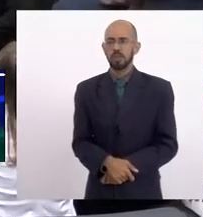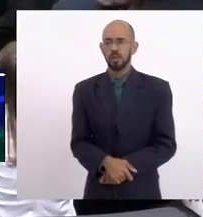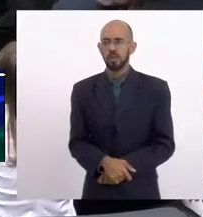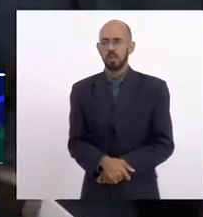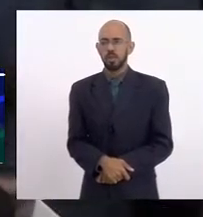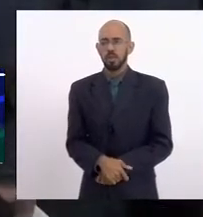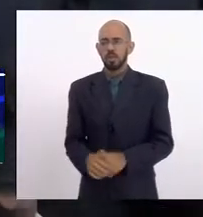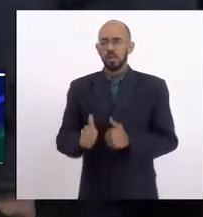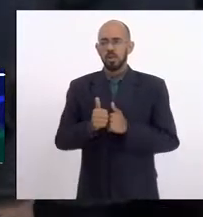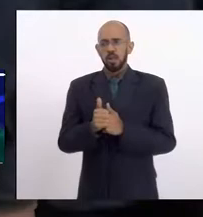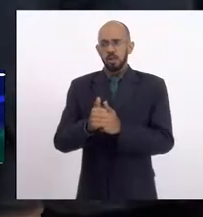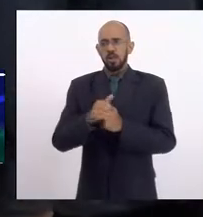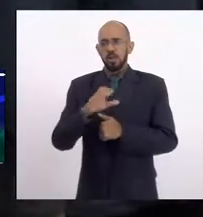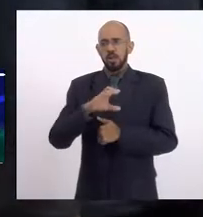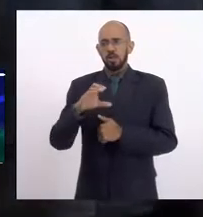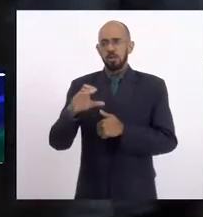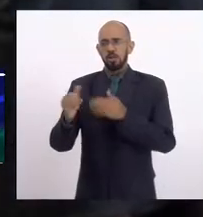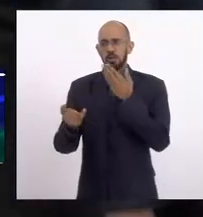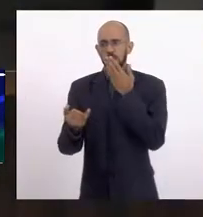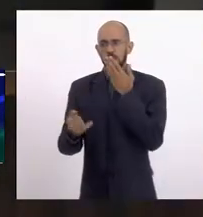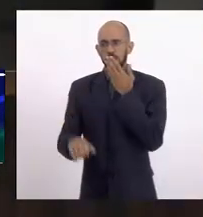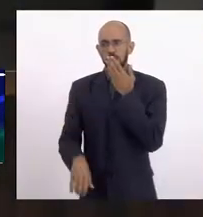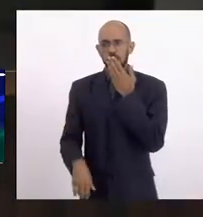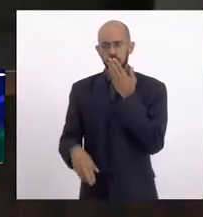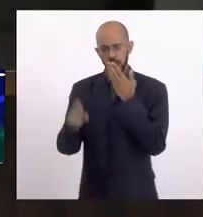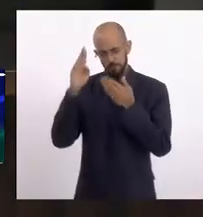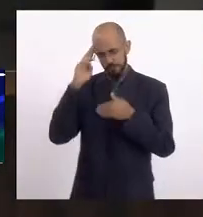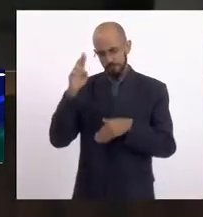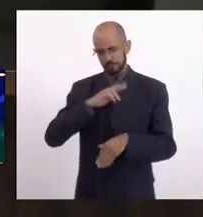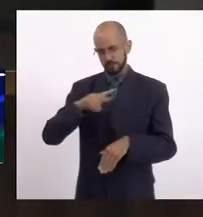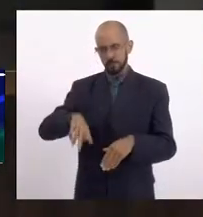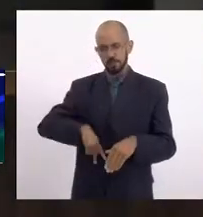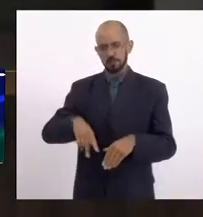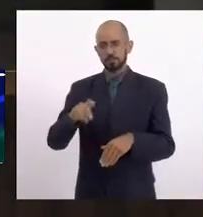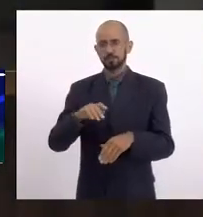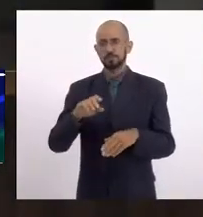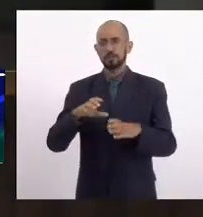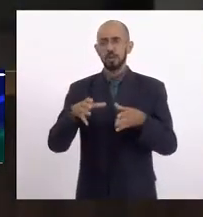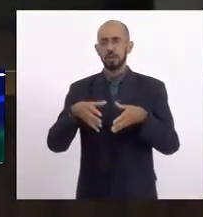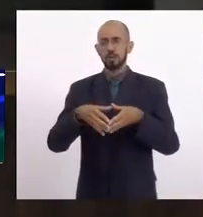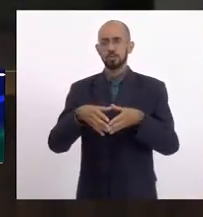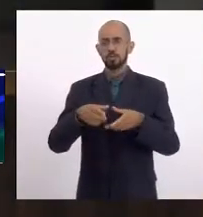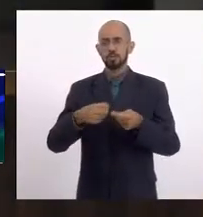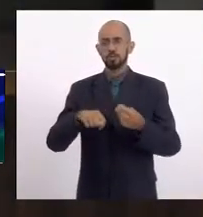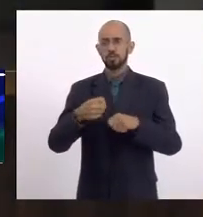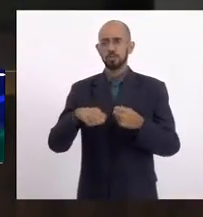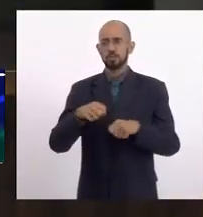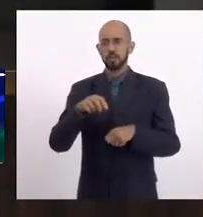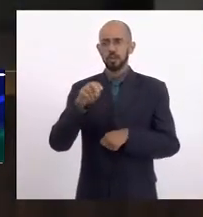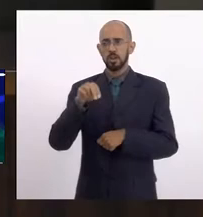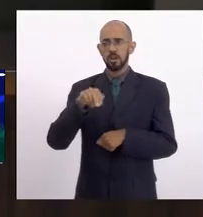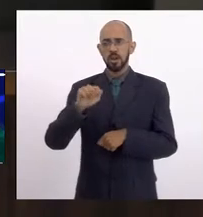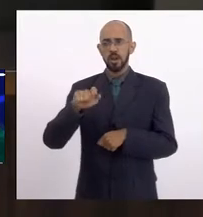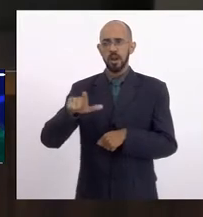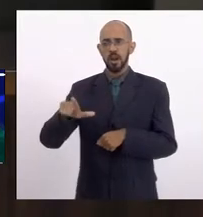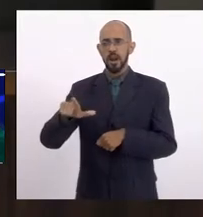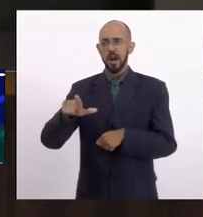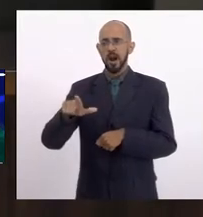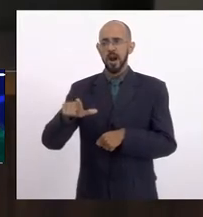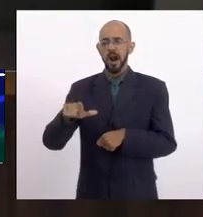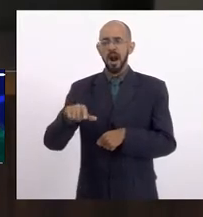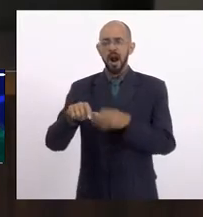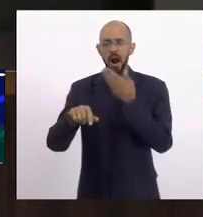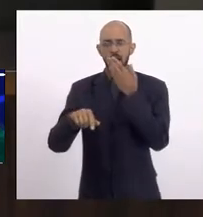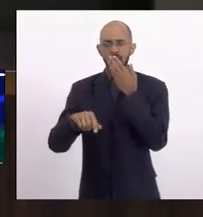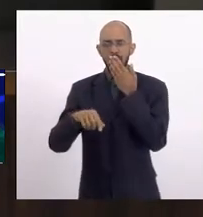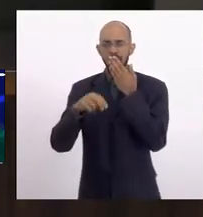acompanho parecer da ccj seu presente pela comissão de Economia deputada nova do Carvalho o deputado